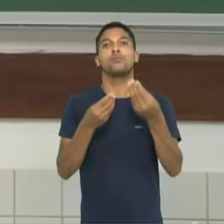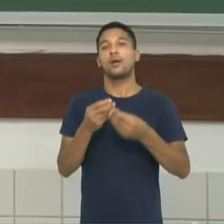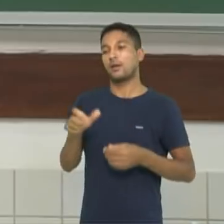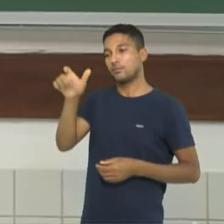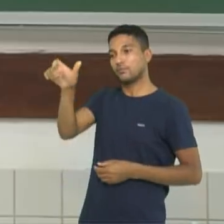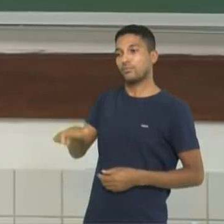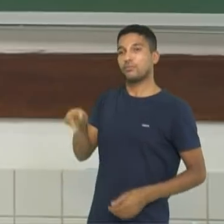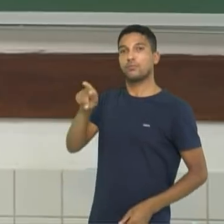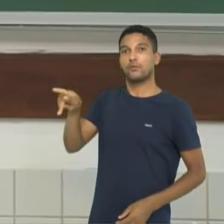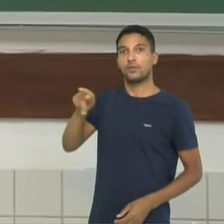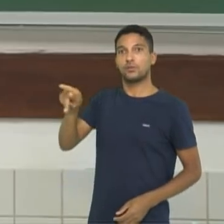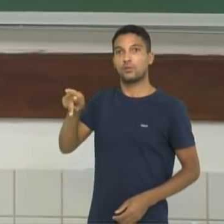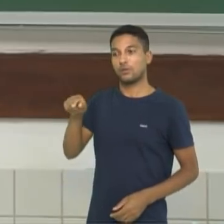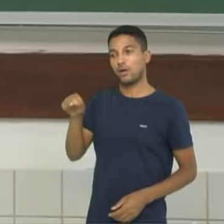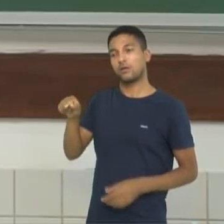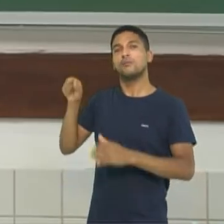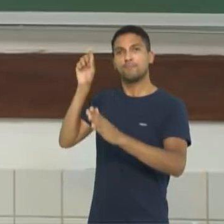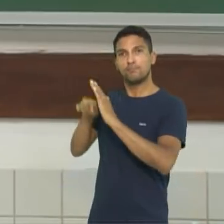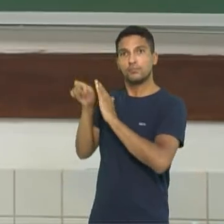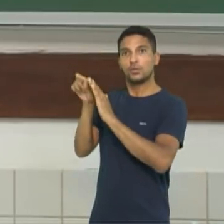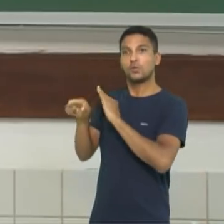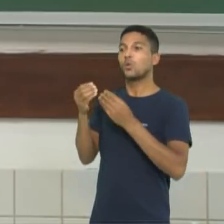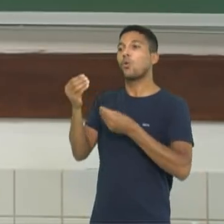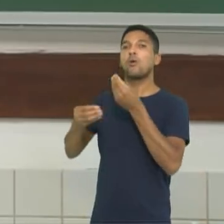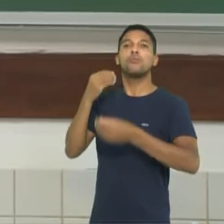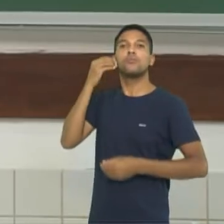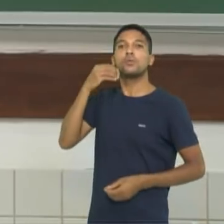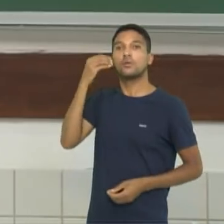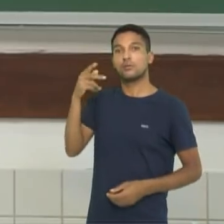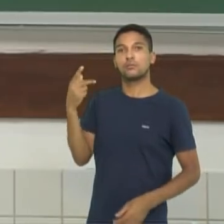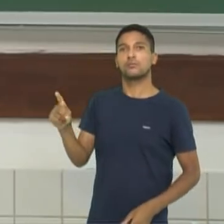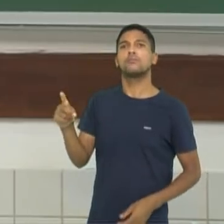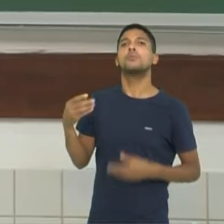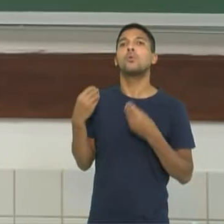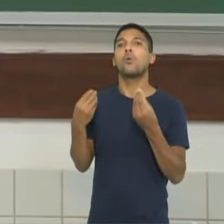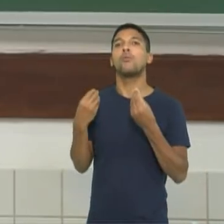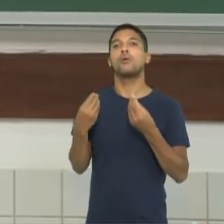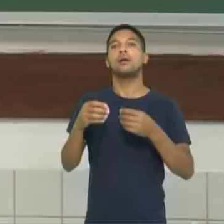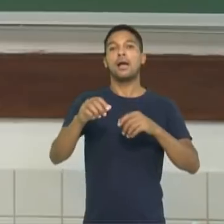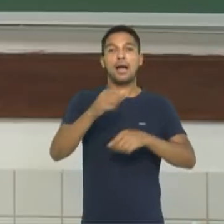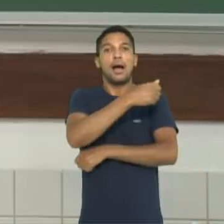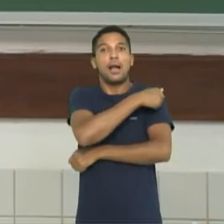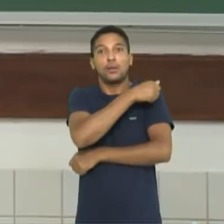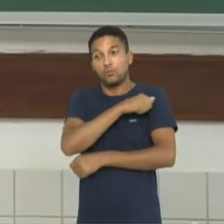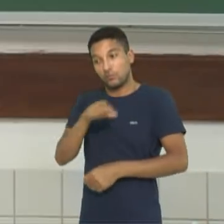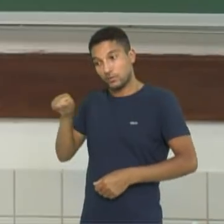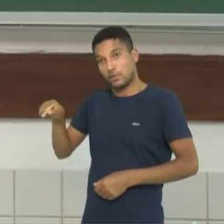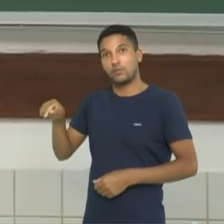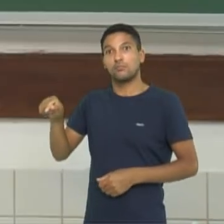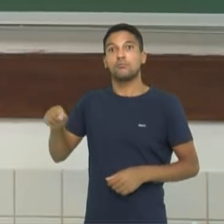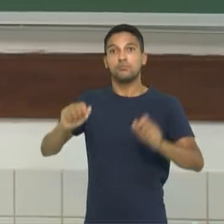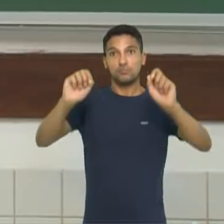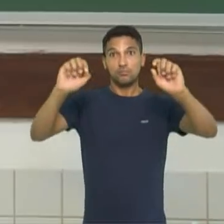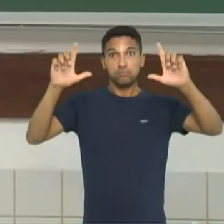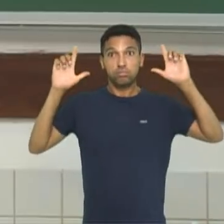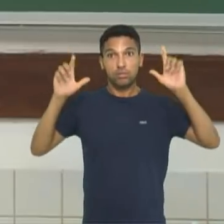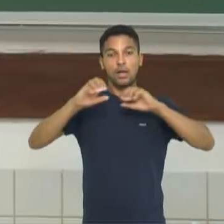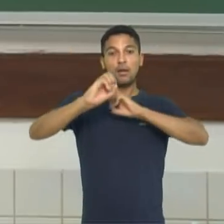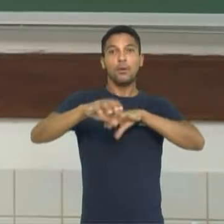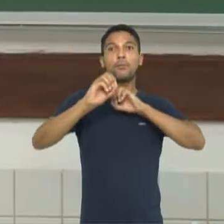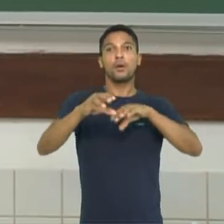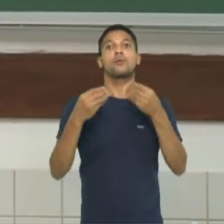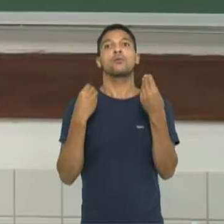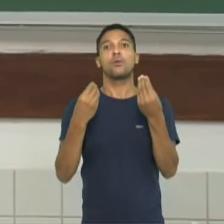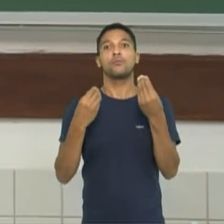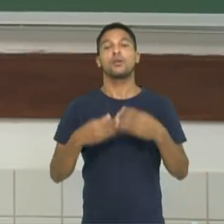pelo jornalista, pelo pesquisador, pelo repórter. De que forma? Tanto pode ter citação direta da fala, né, desse professor,